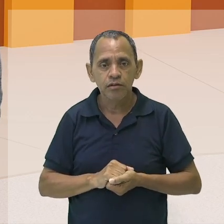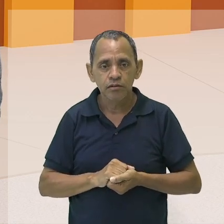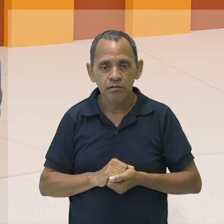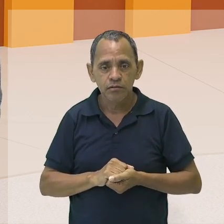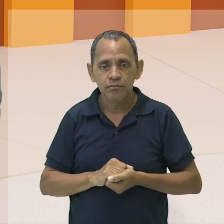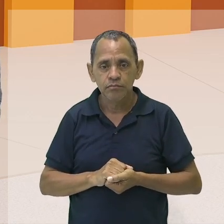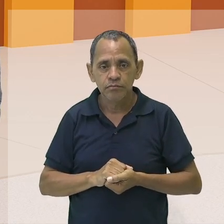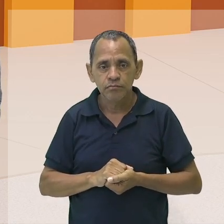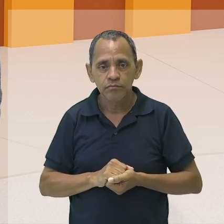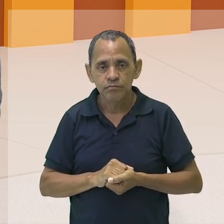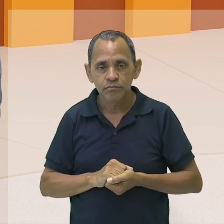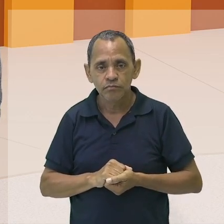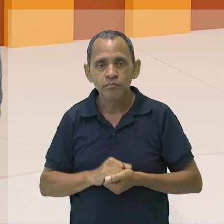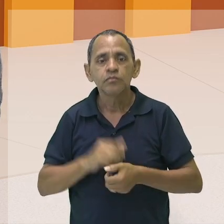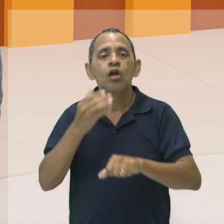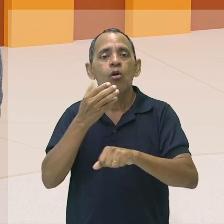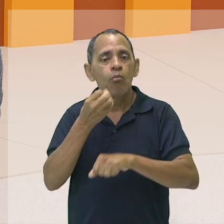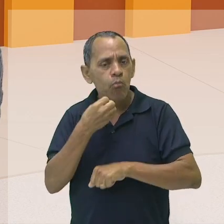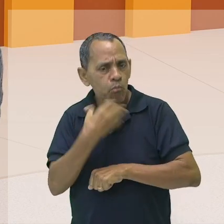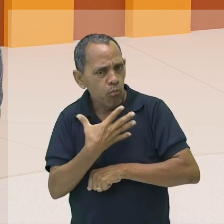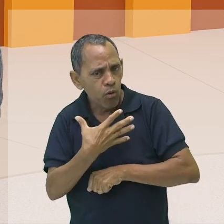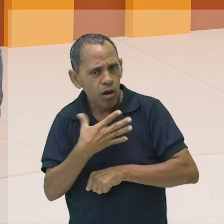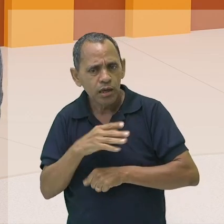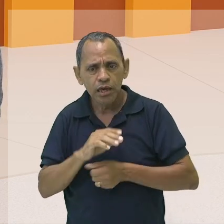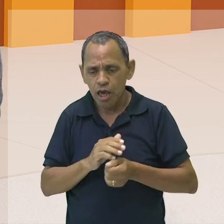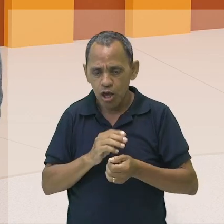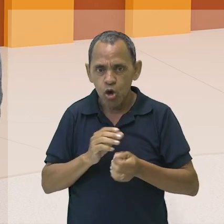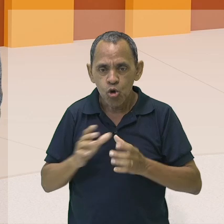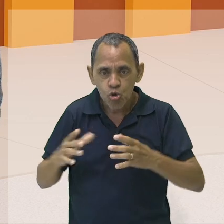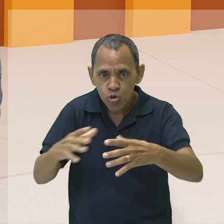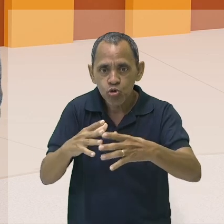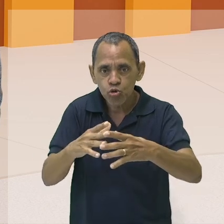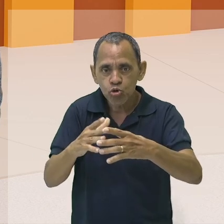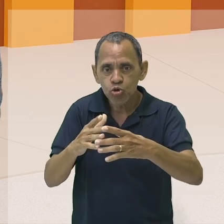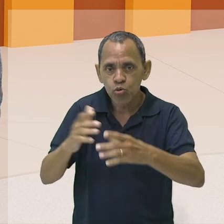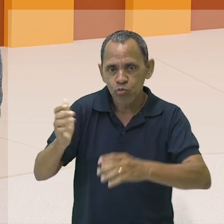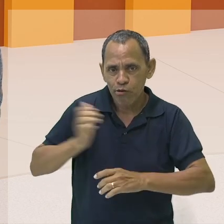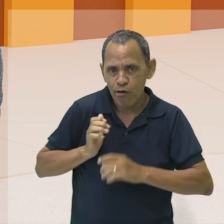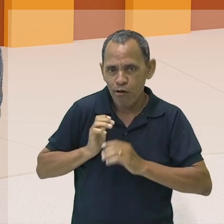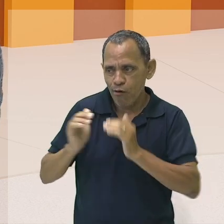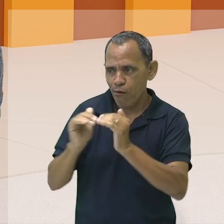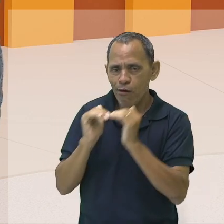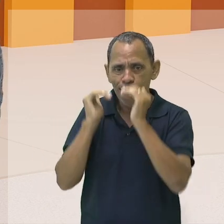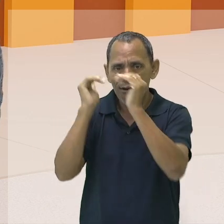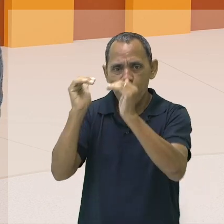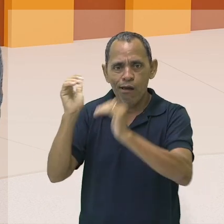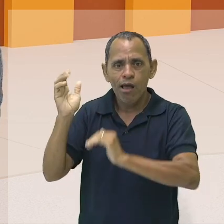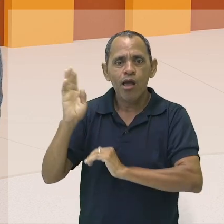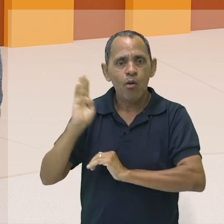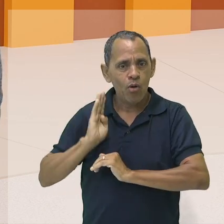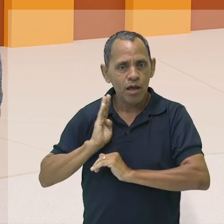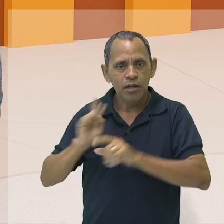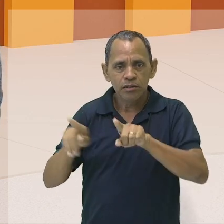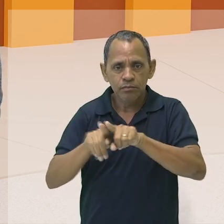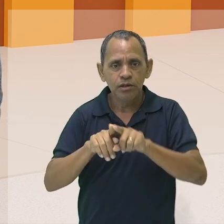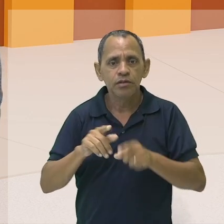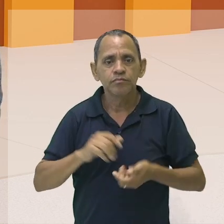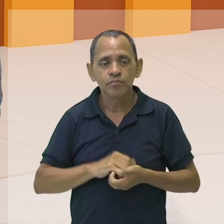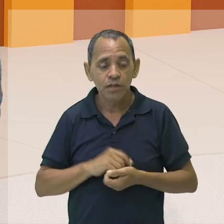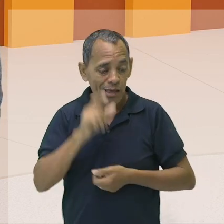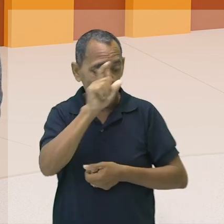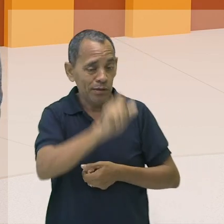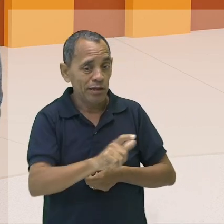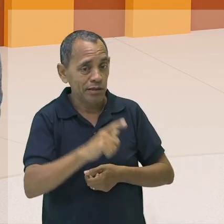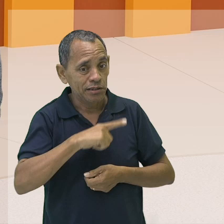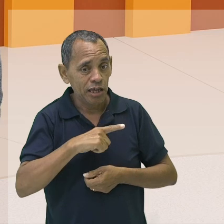beneficie e uma grande parcela da população tenha uma vida social inferior. As políticas